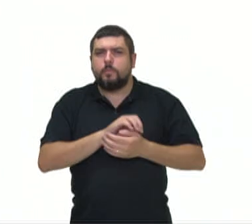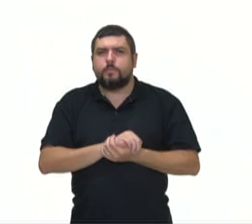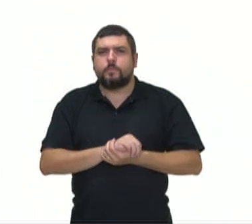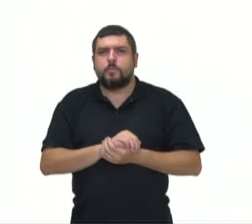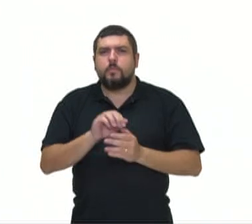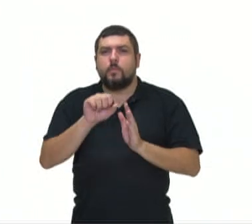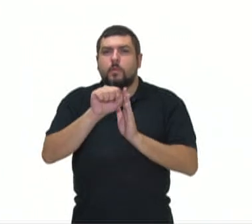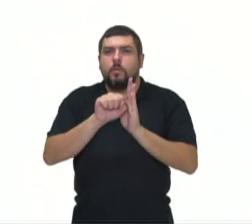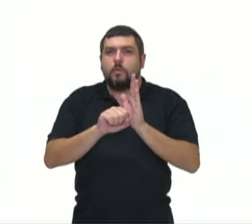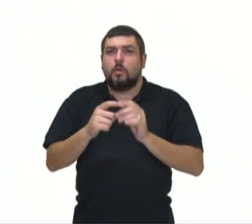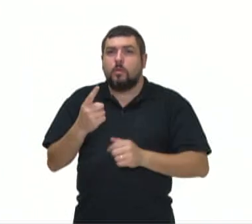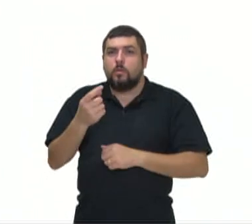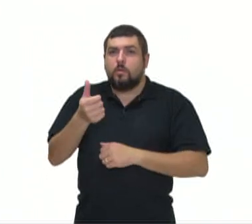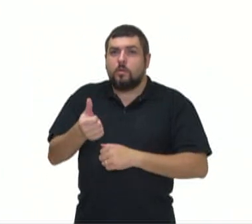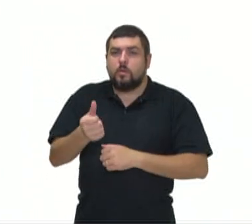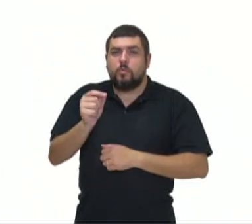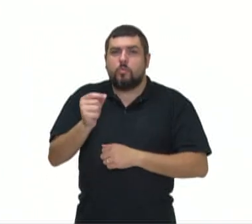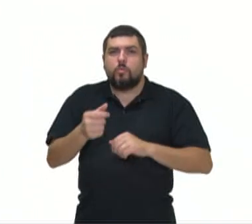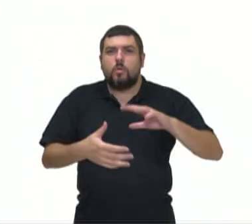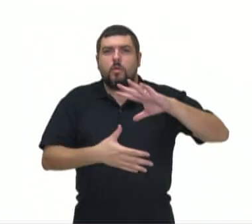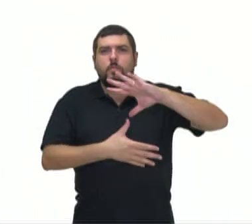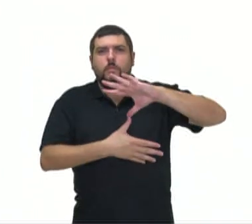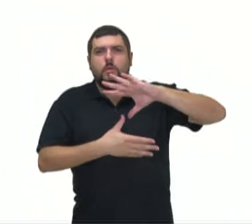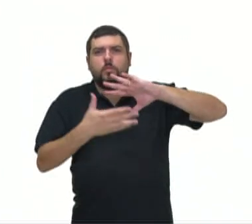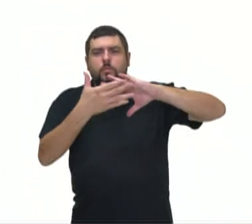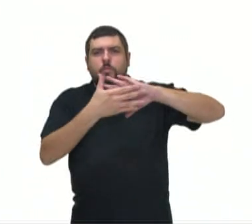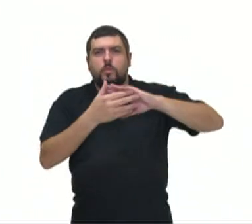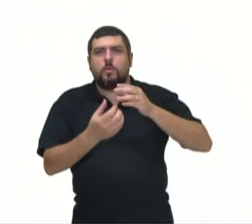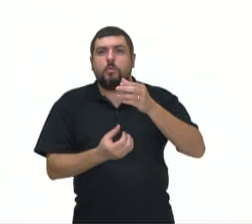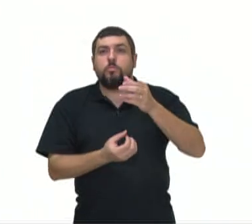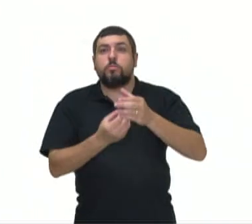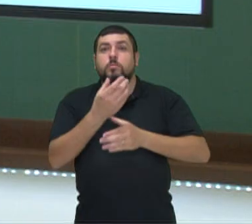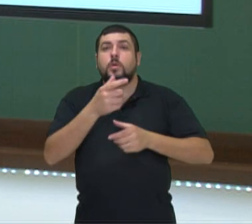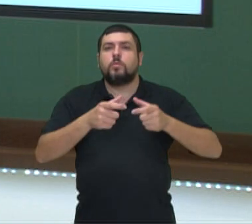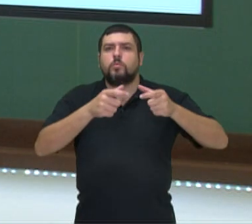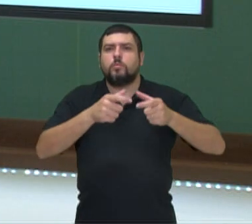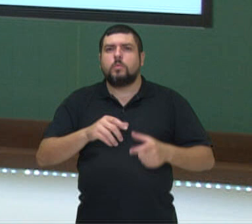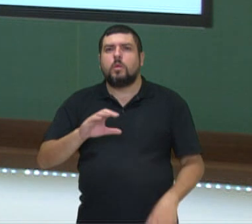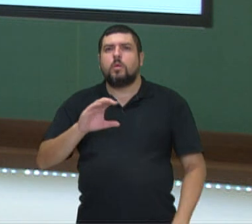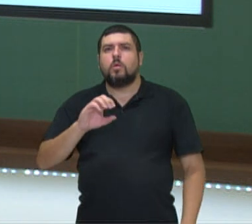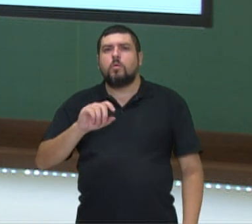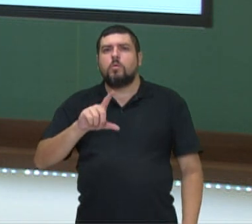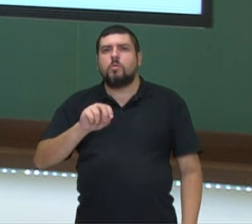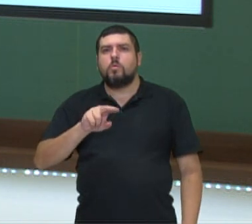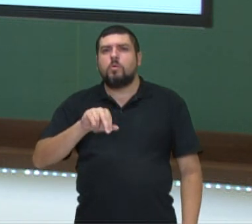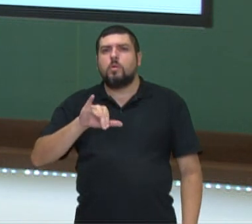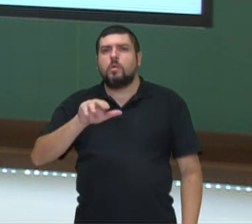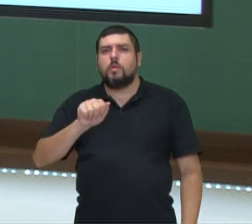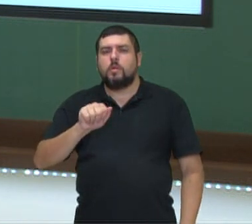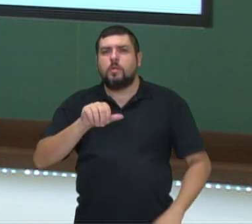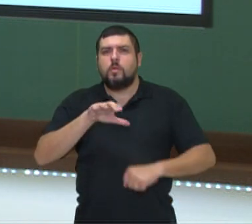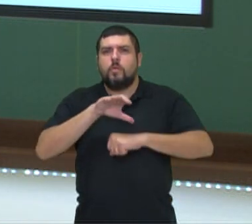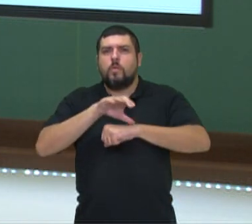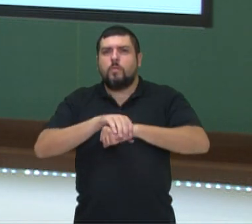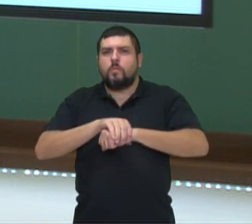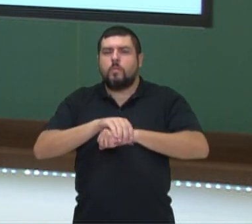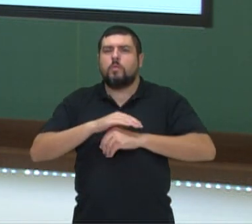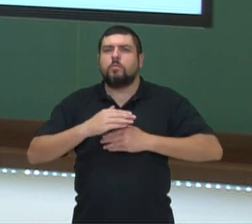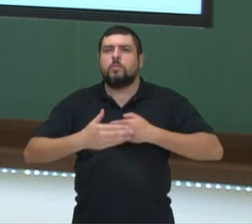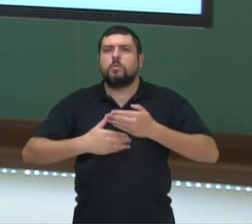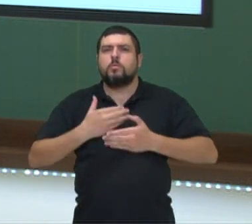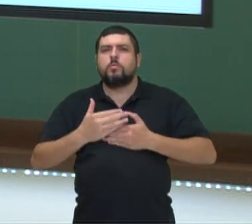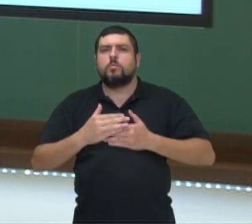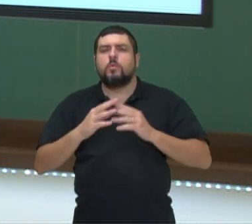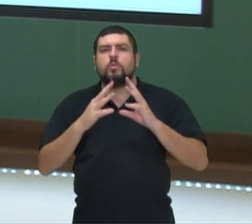primeira colônia, né? Em 1587, o Sir Walter Raleigh funda a primeira colônia e ela acaba desaparecendo